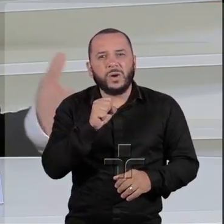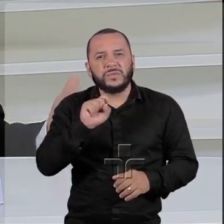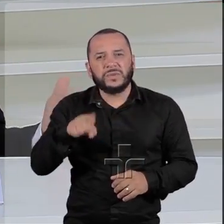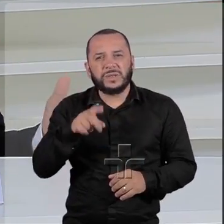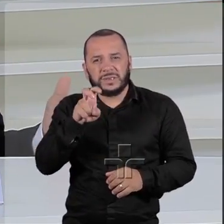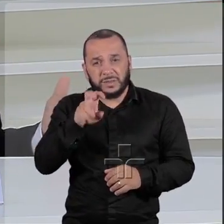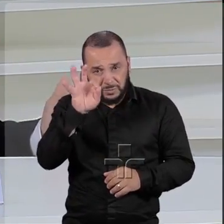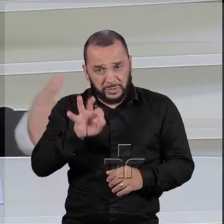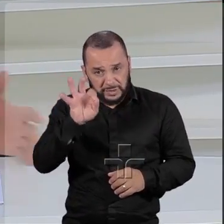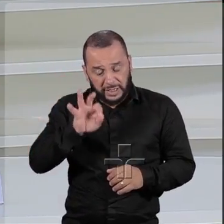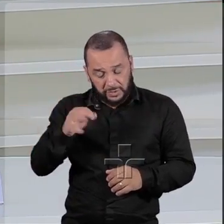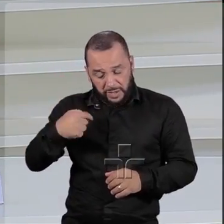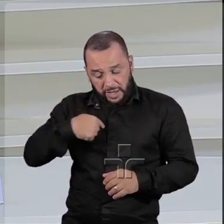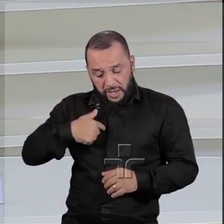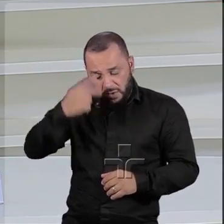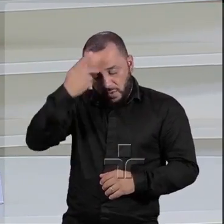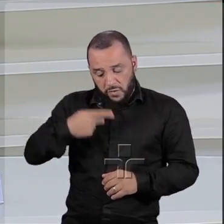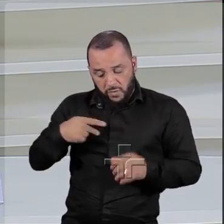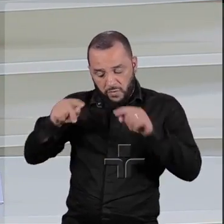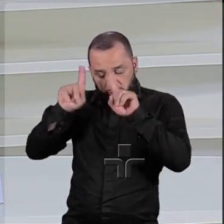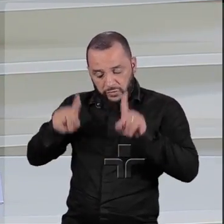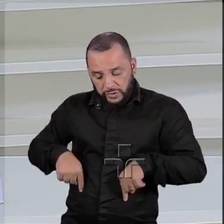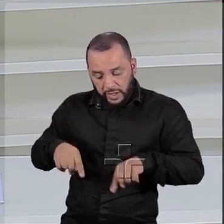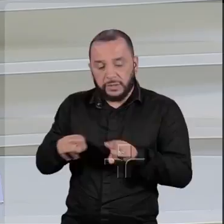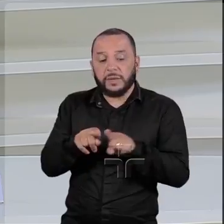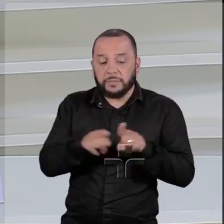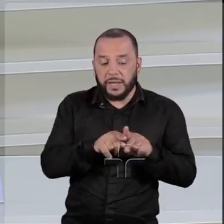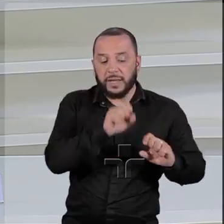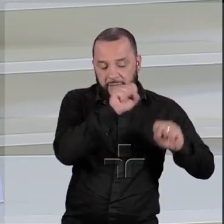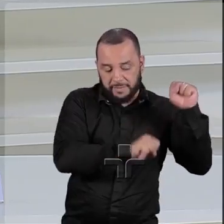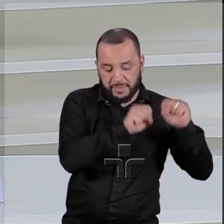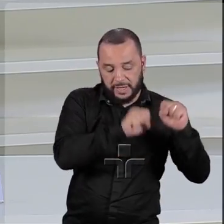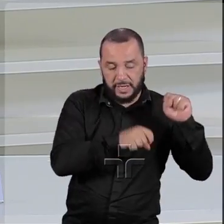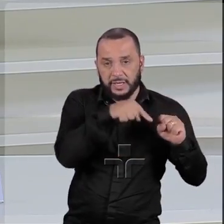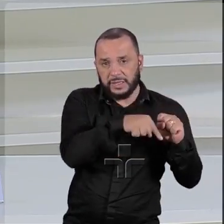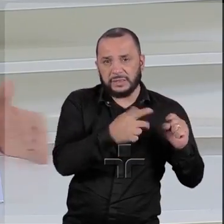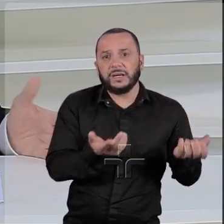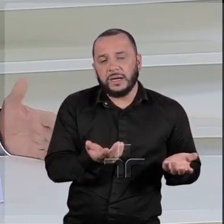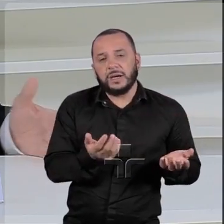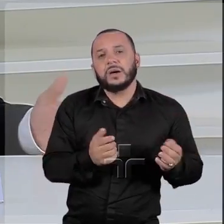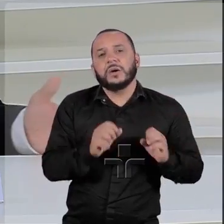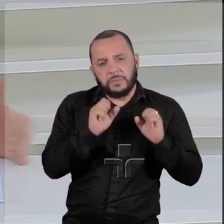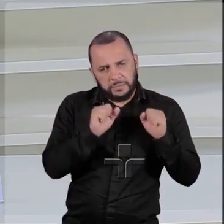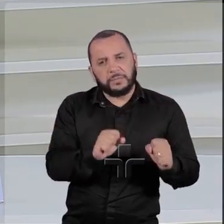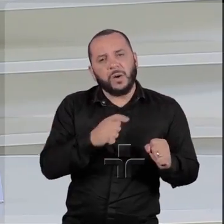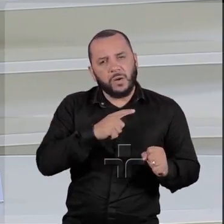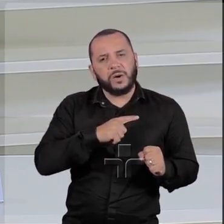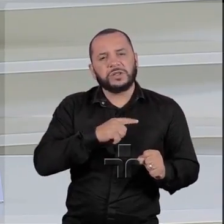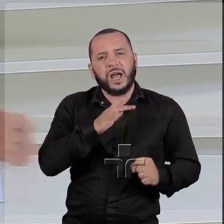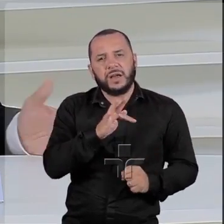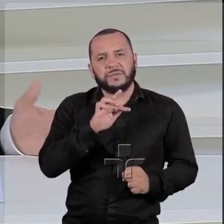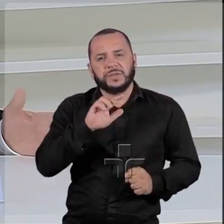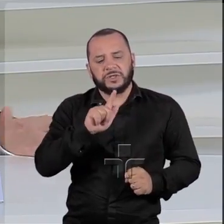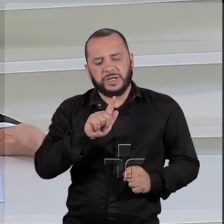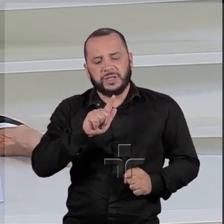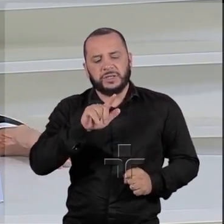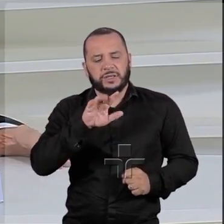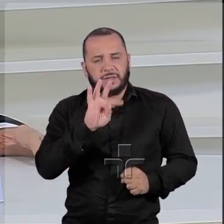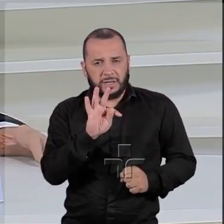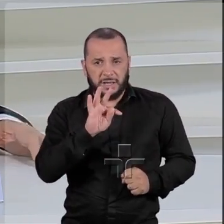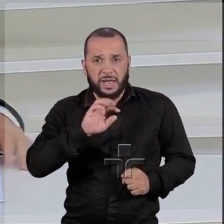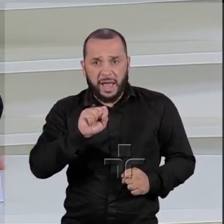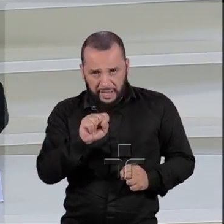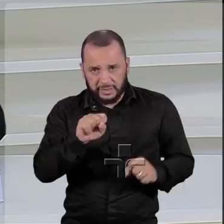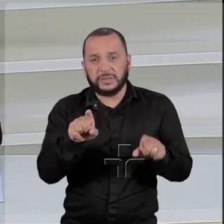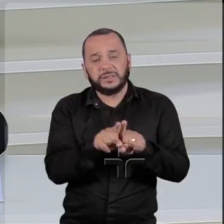apenas do trabalhador e do empregador, e mais a possibilidade de levar 25% do fundo de garantia. Só 25% do fundo de